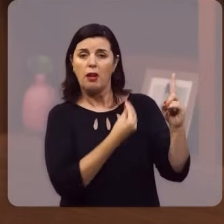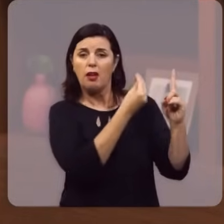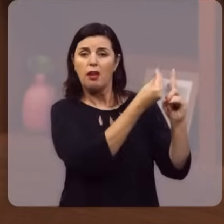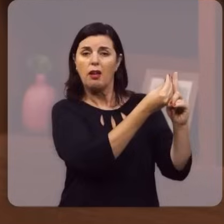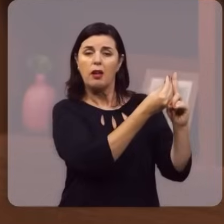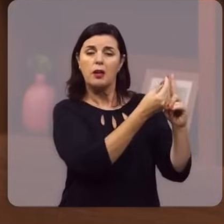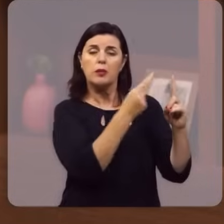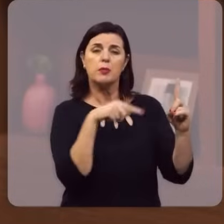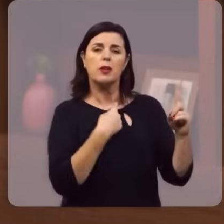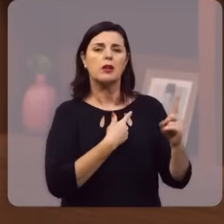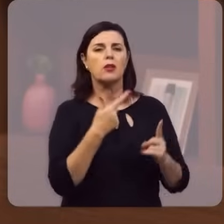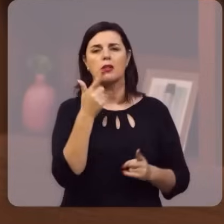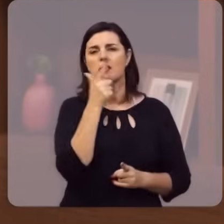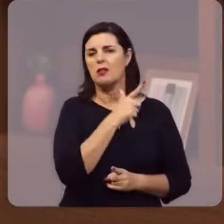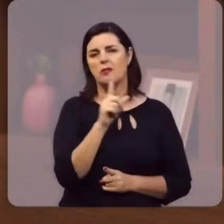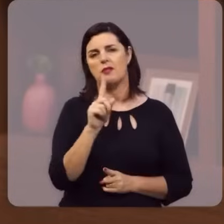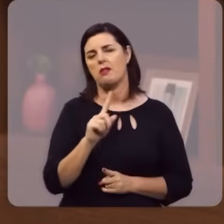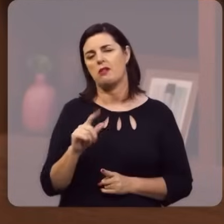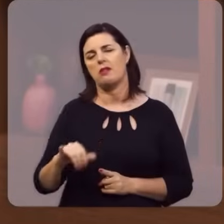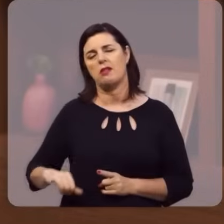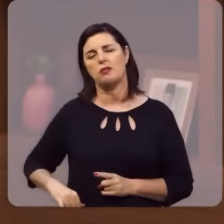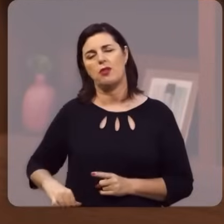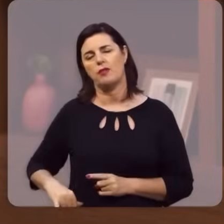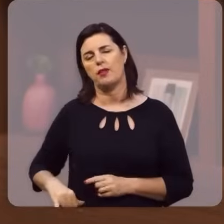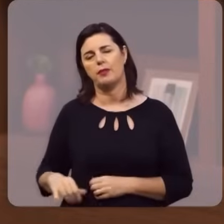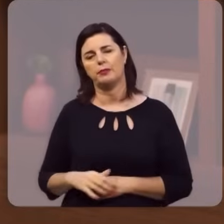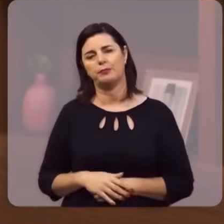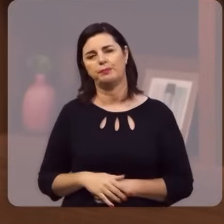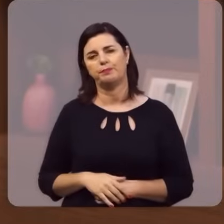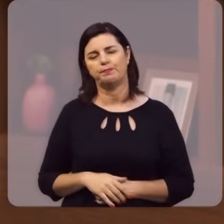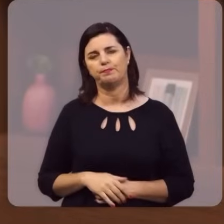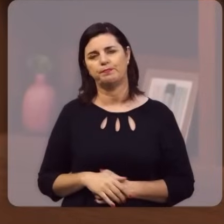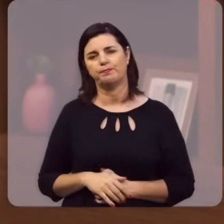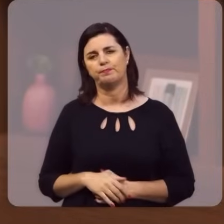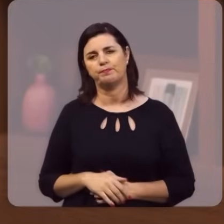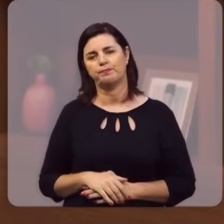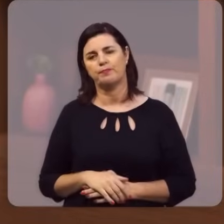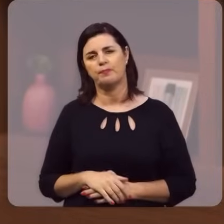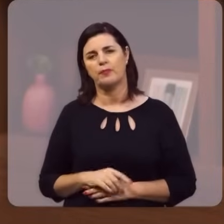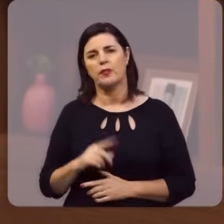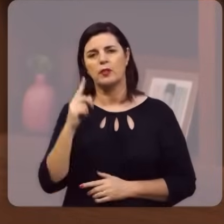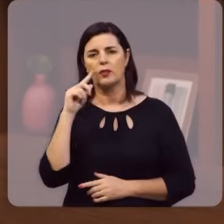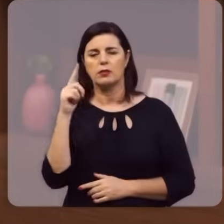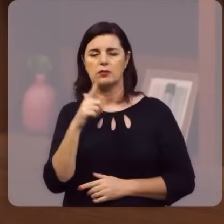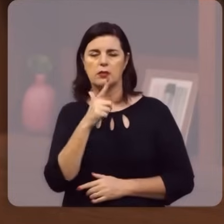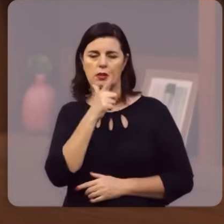para nos poupar para nos perdoar para nos salvar